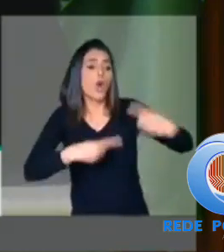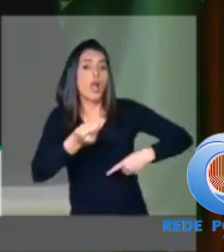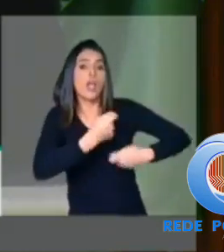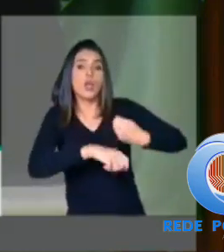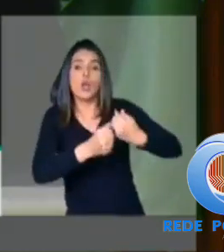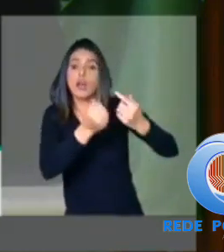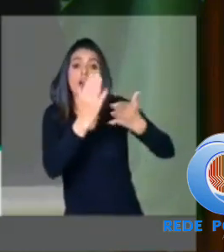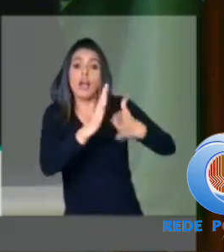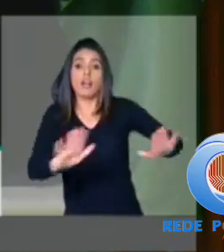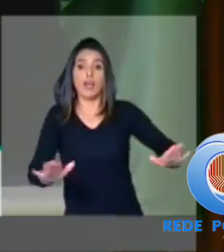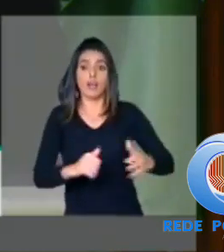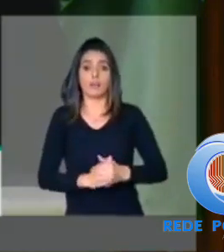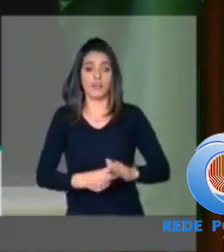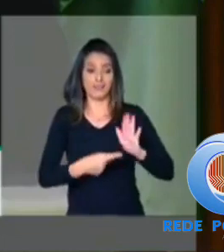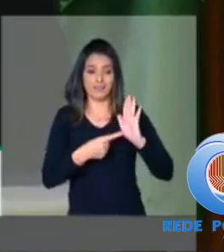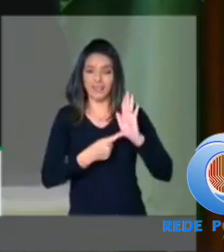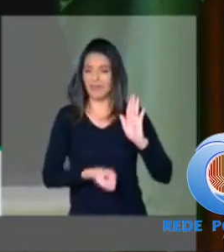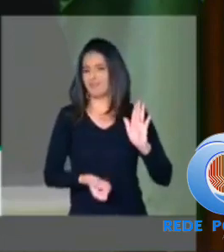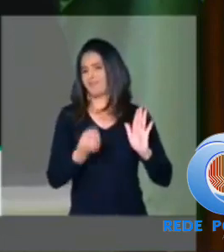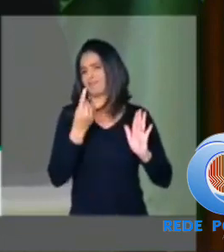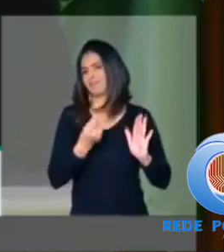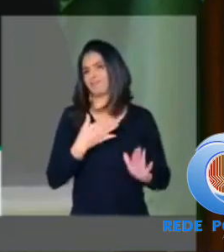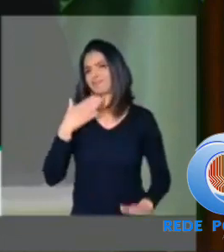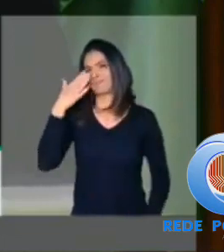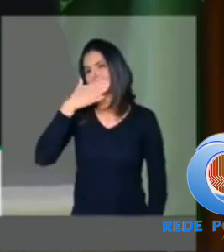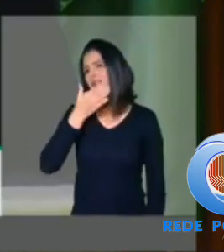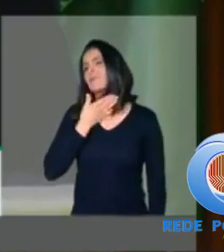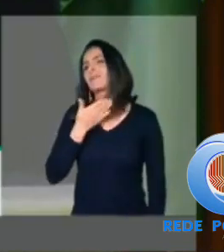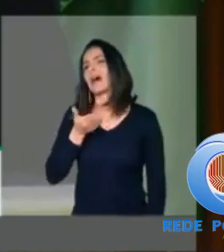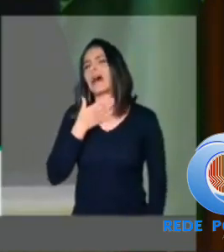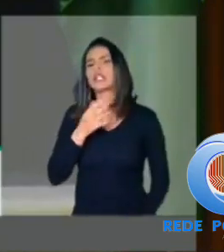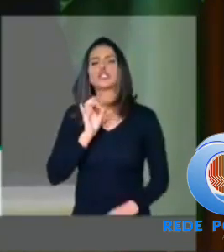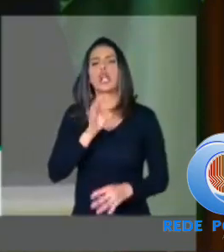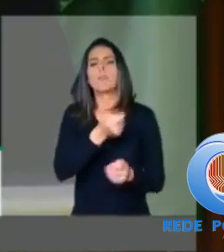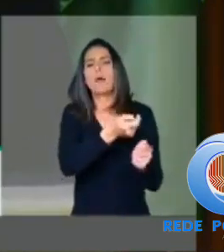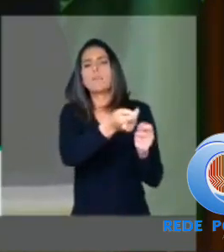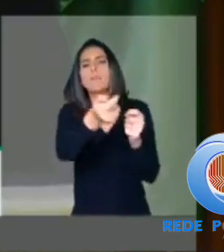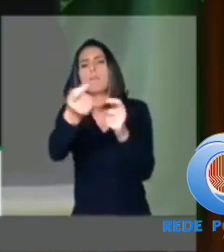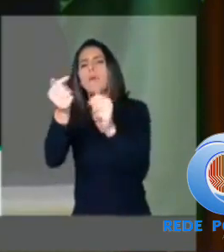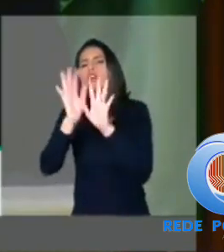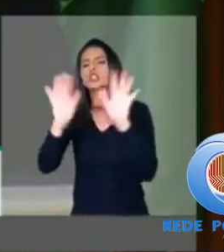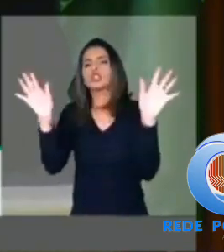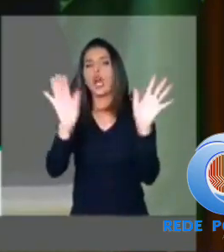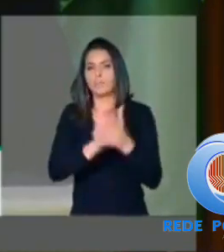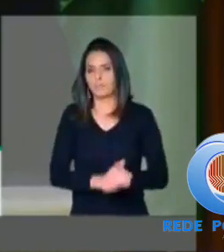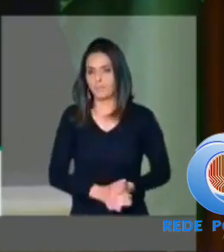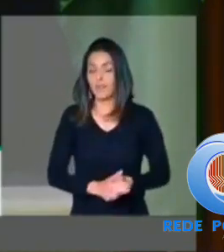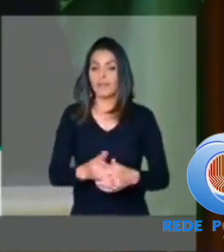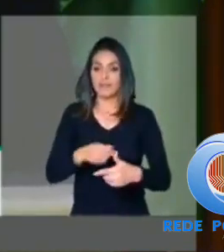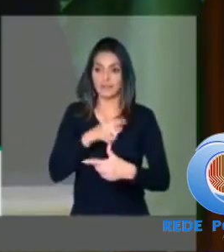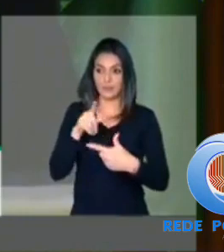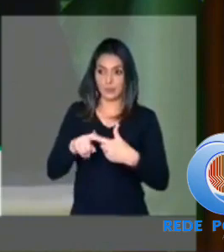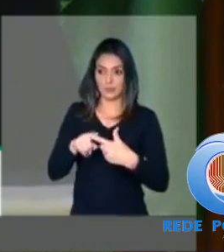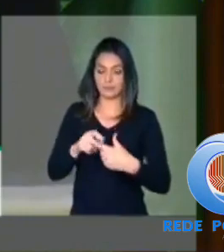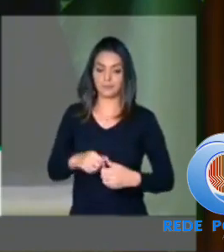econômica. Isso aqui é uma grande balela, é mais um instrumento de propaganda que está aqui. Segunda